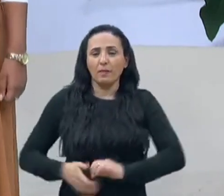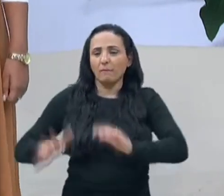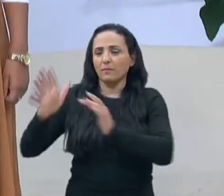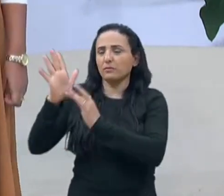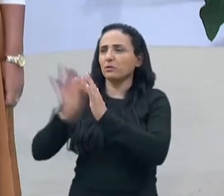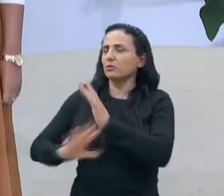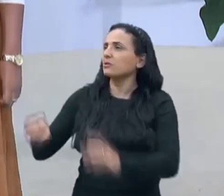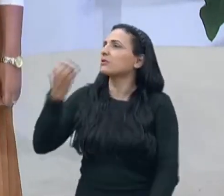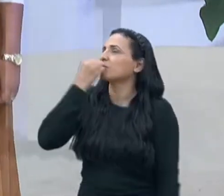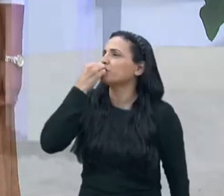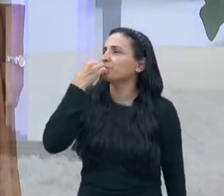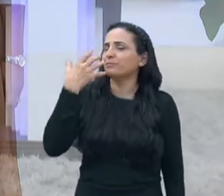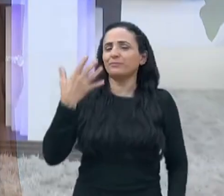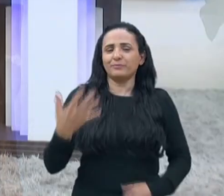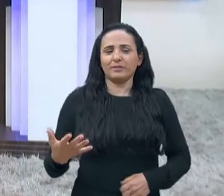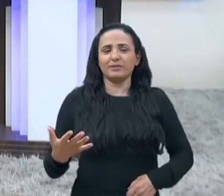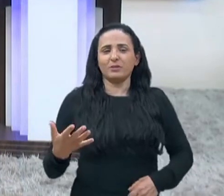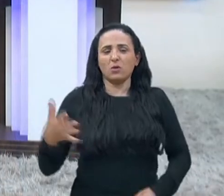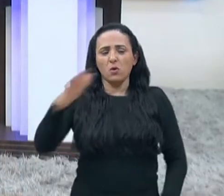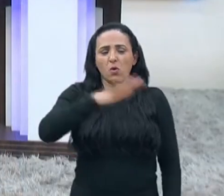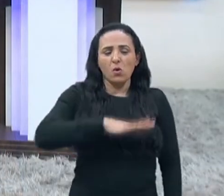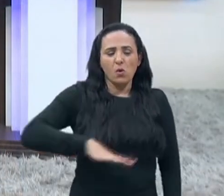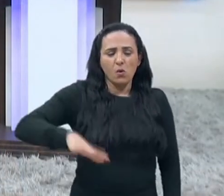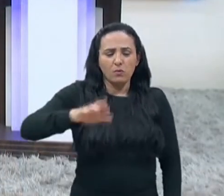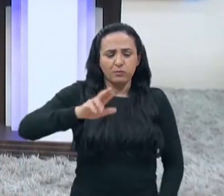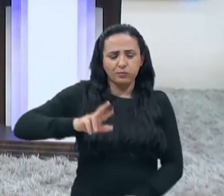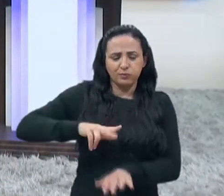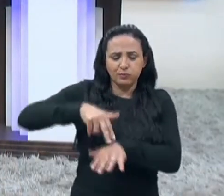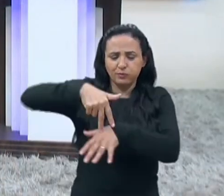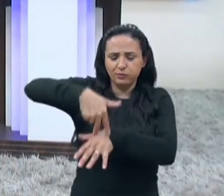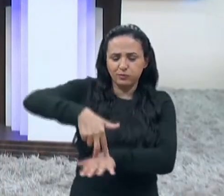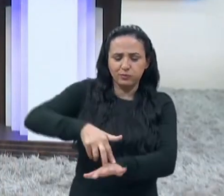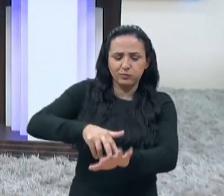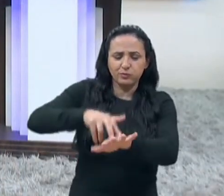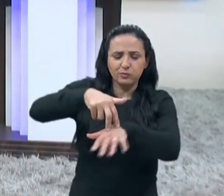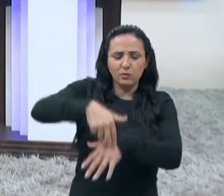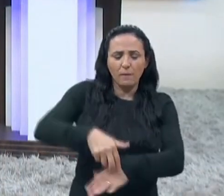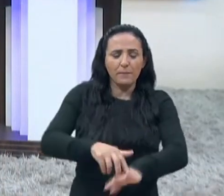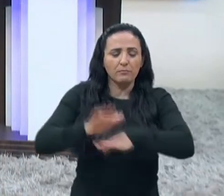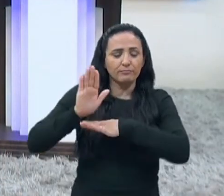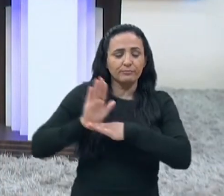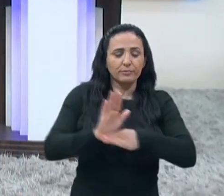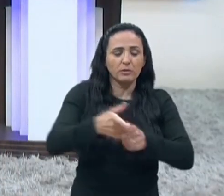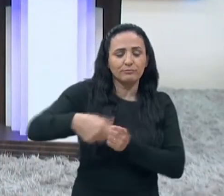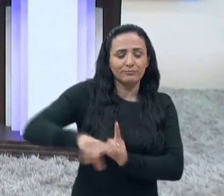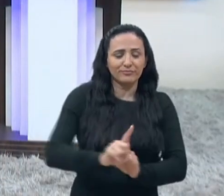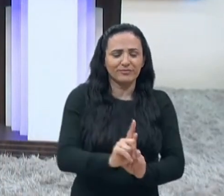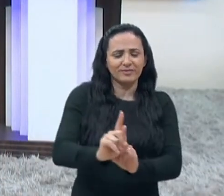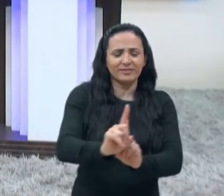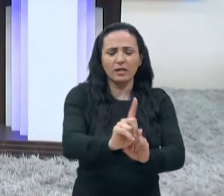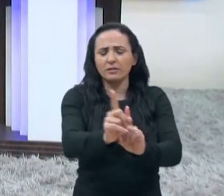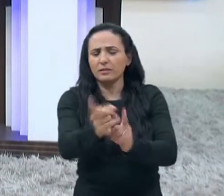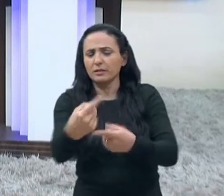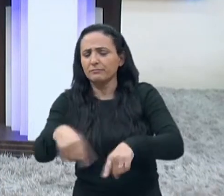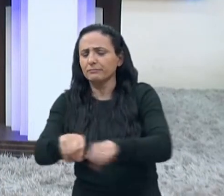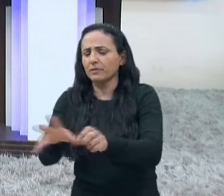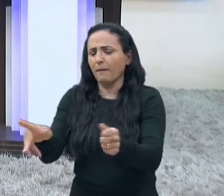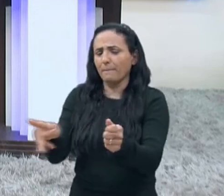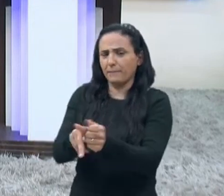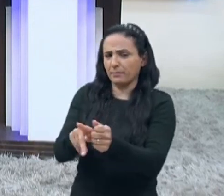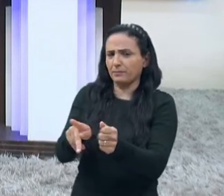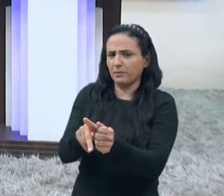Jesus é bom, andou no mar para socorrer os discípulos e a Pedro,